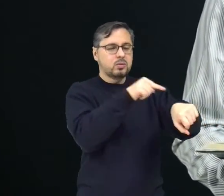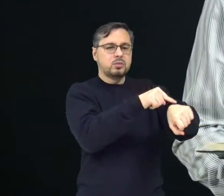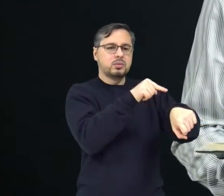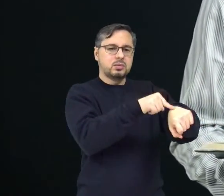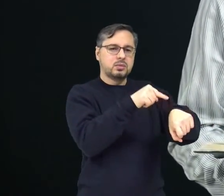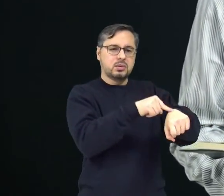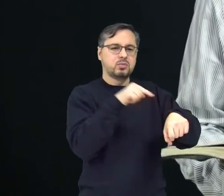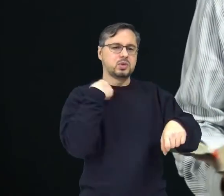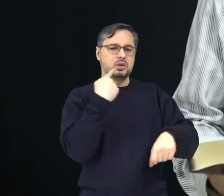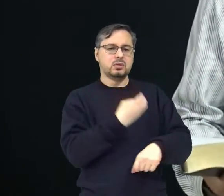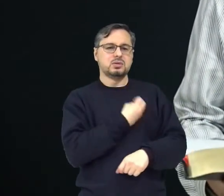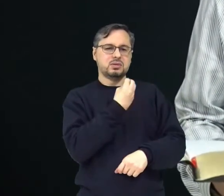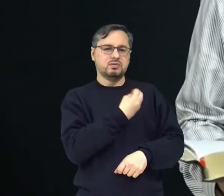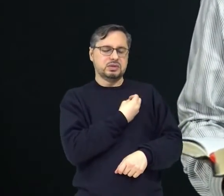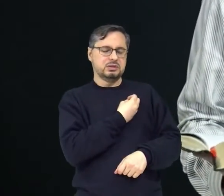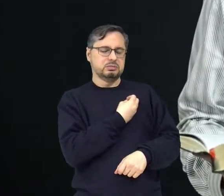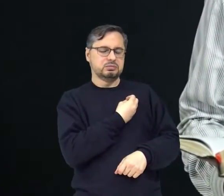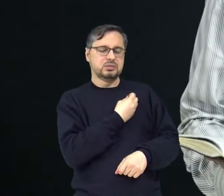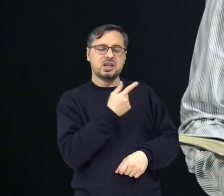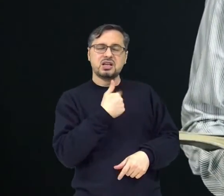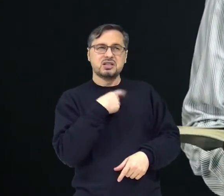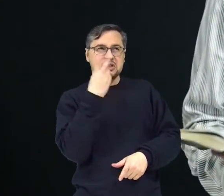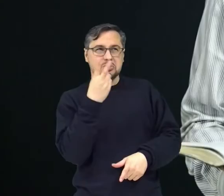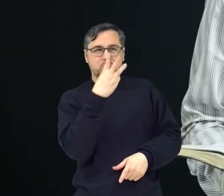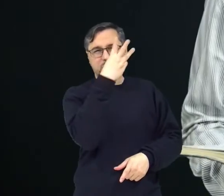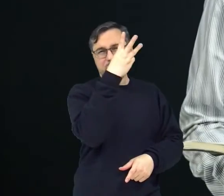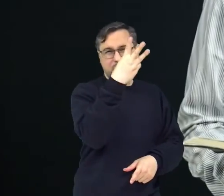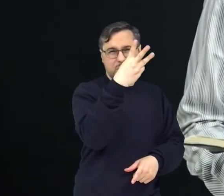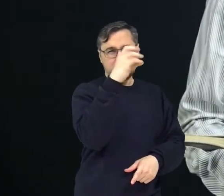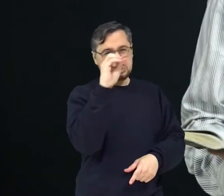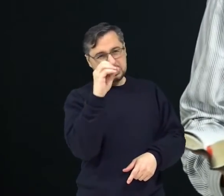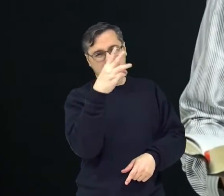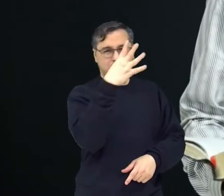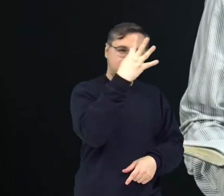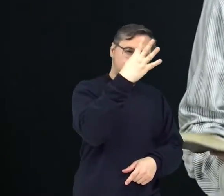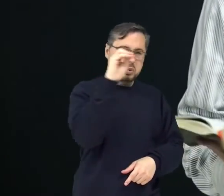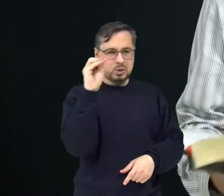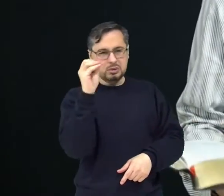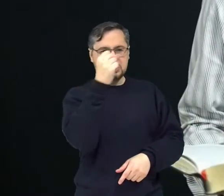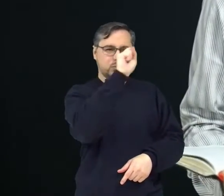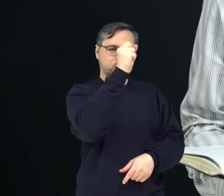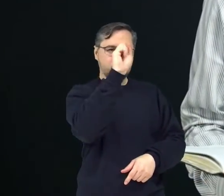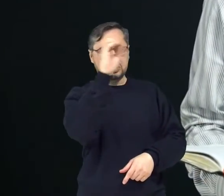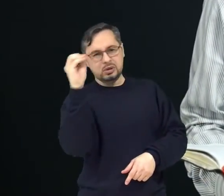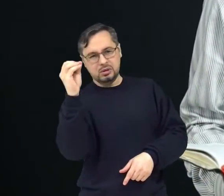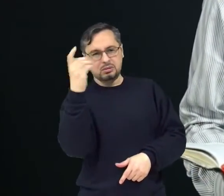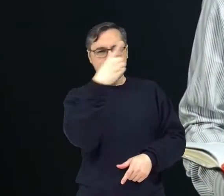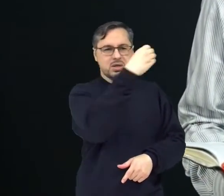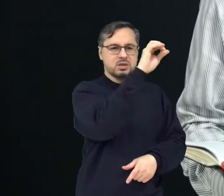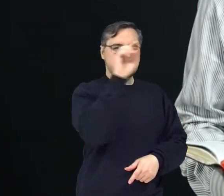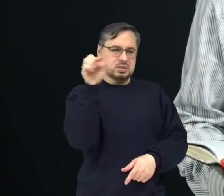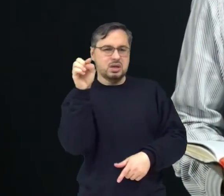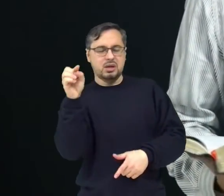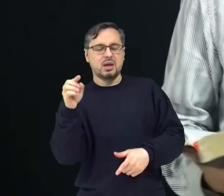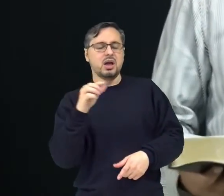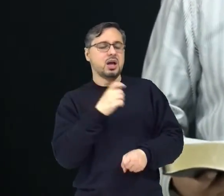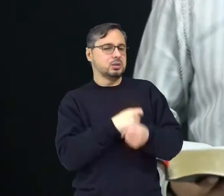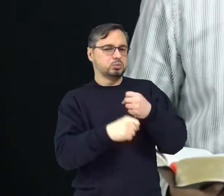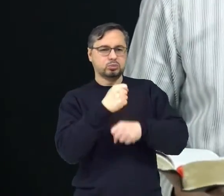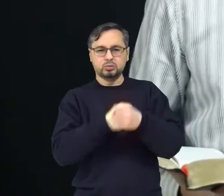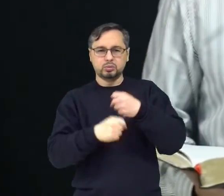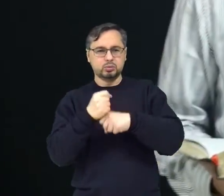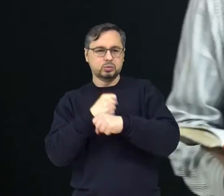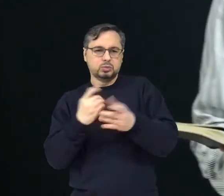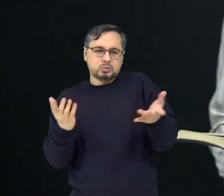vida. Sejam 30, 40, 80, 100 anos. Por si